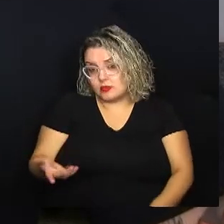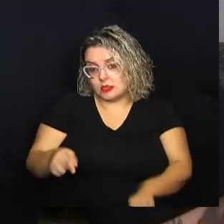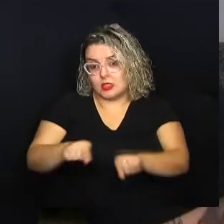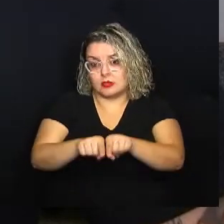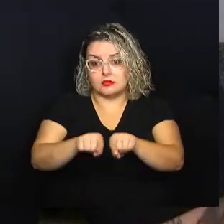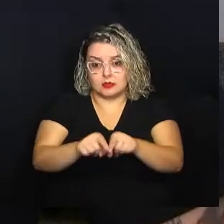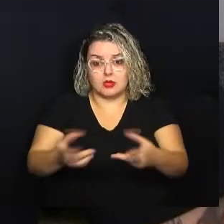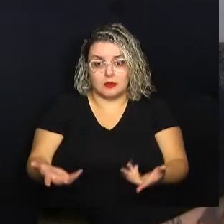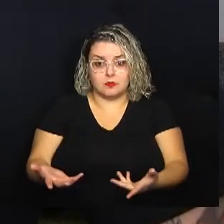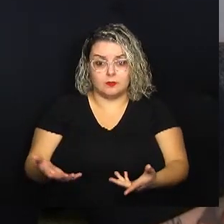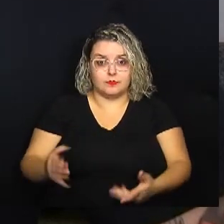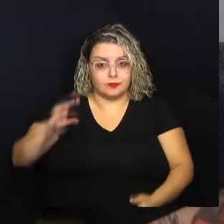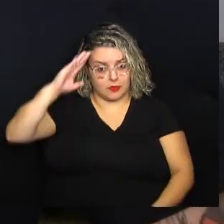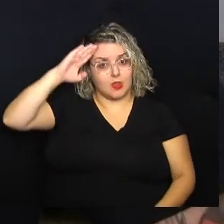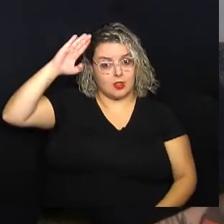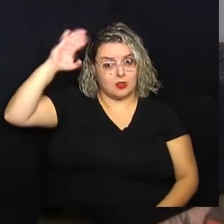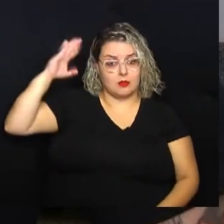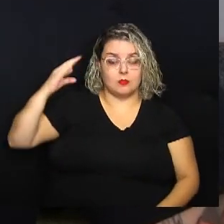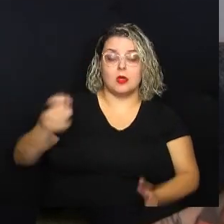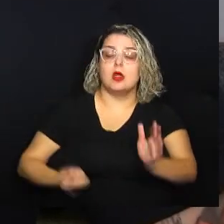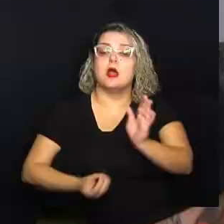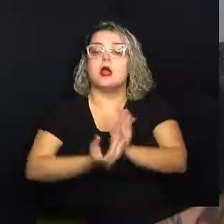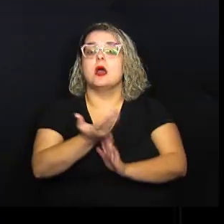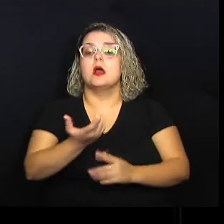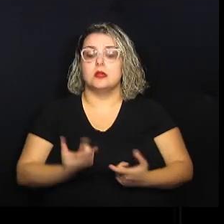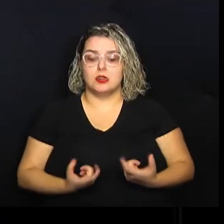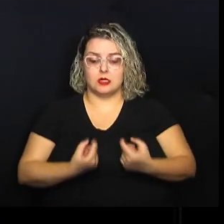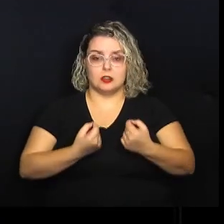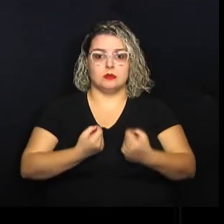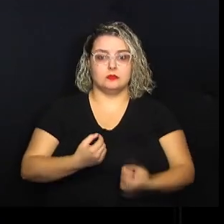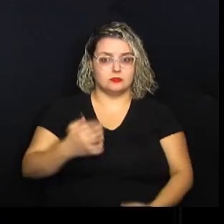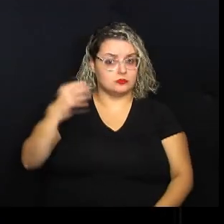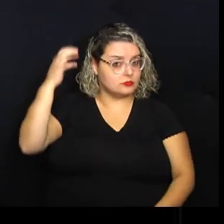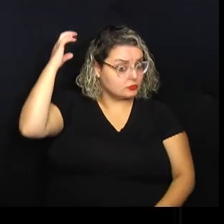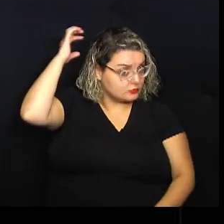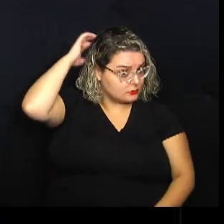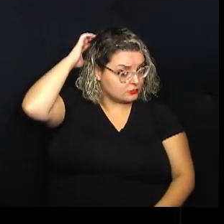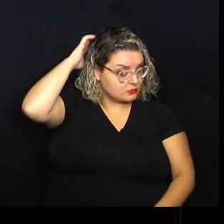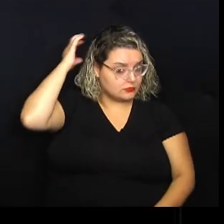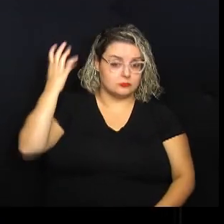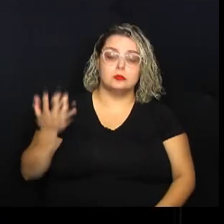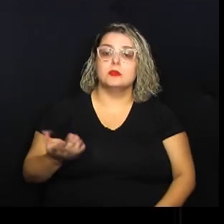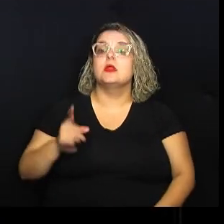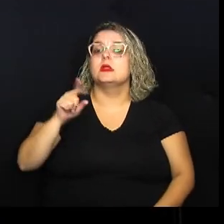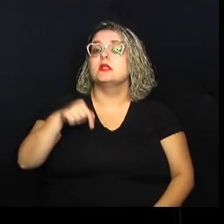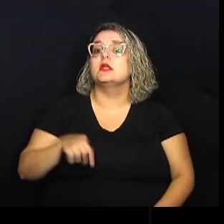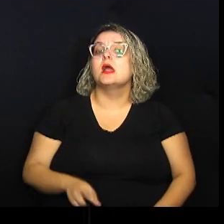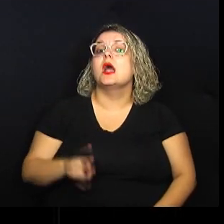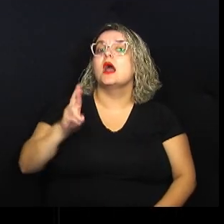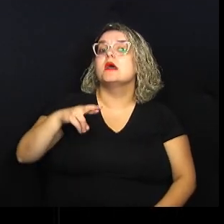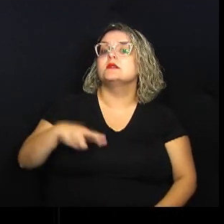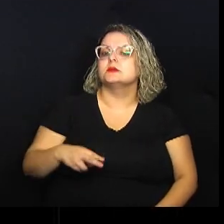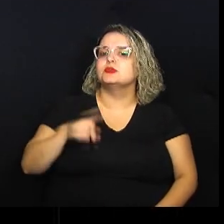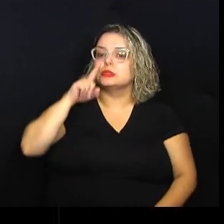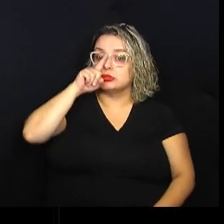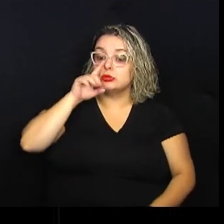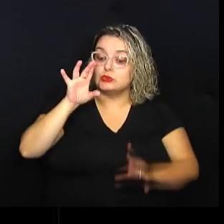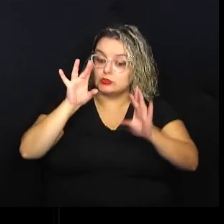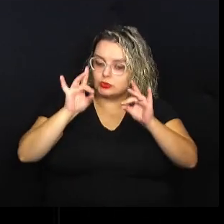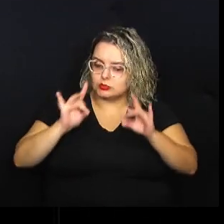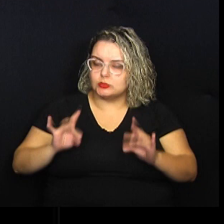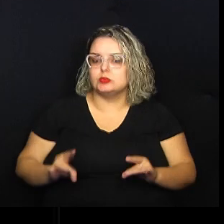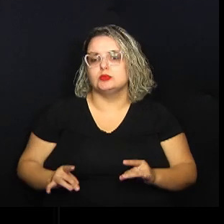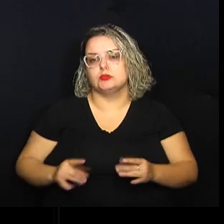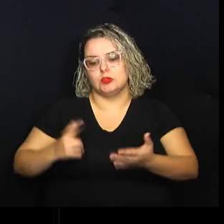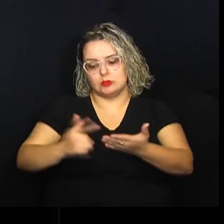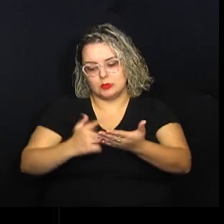ser usado na parte acadêmica. O surgimento do câncer na região da cabeça e pescoço tem fatores de